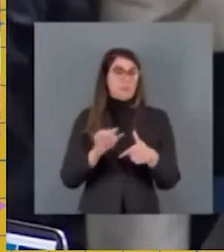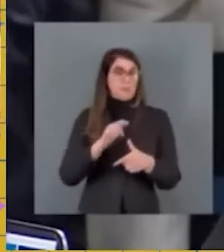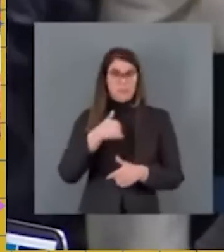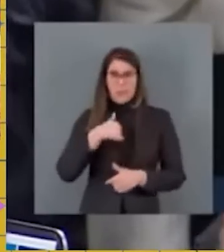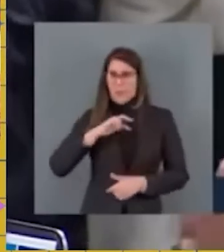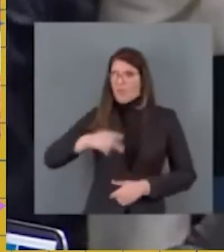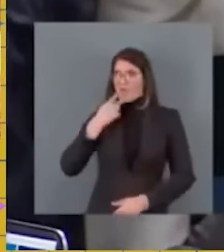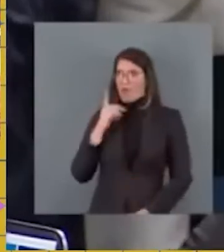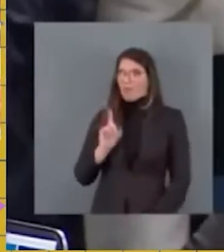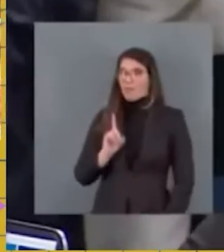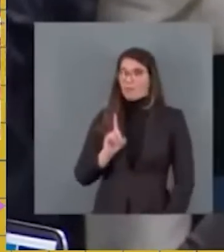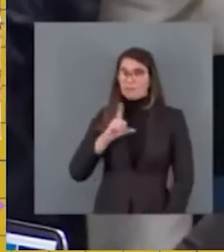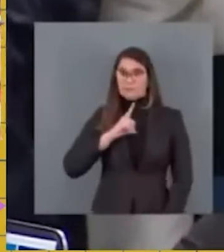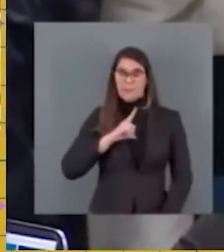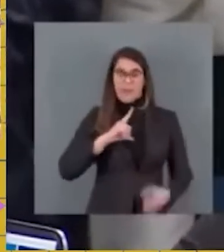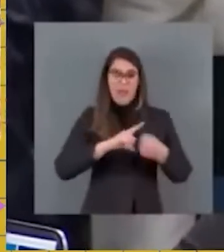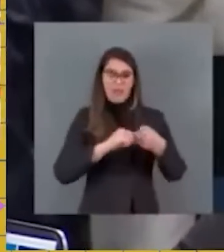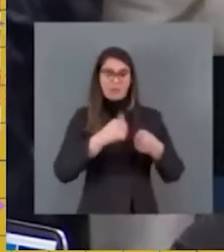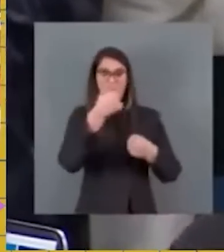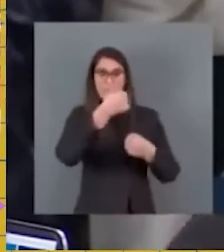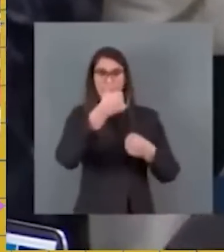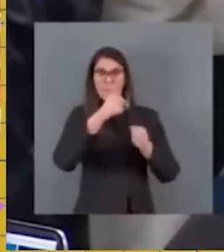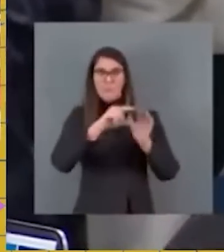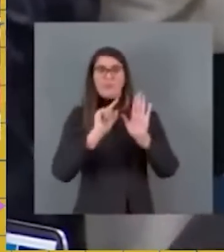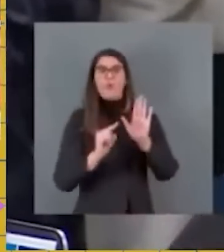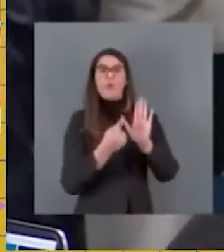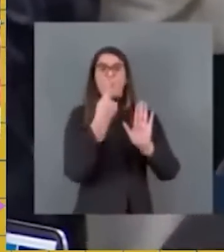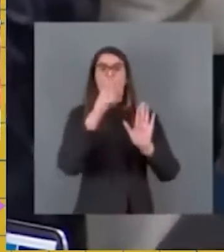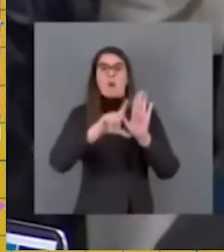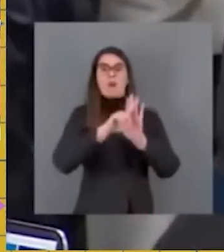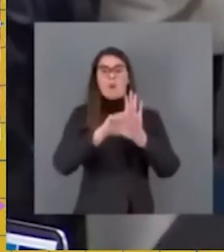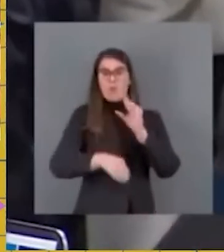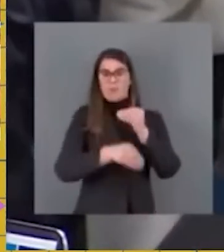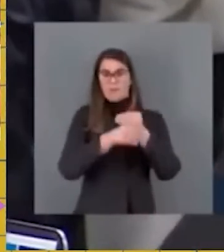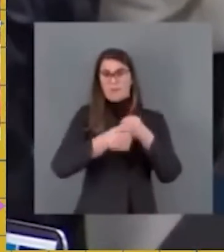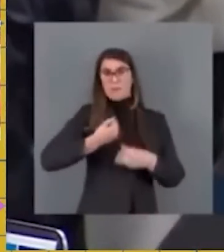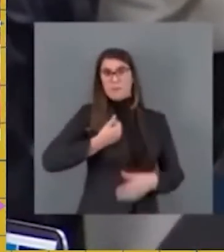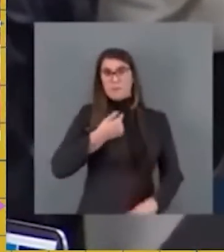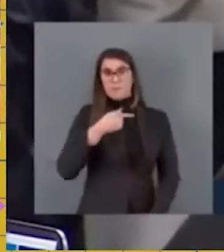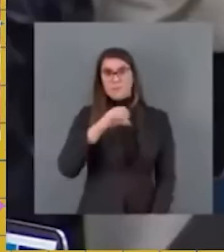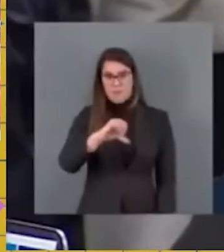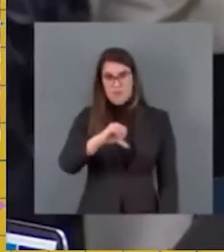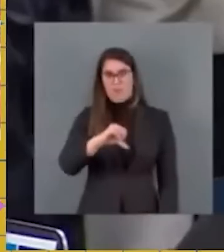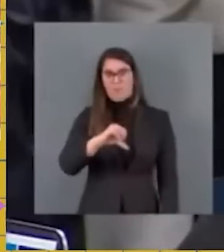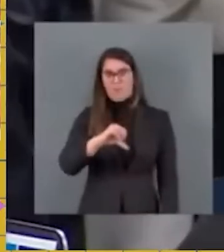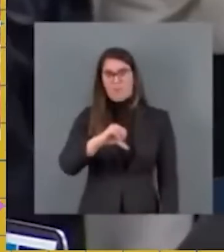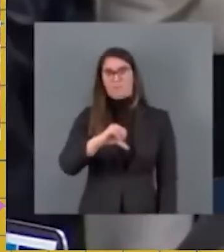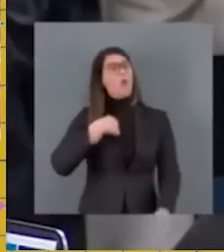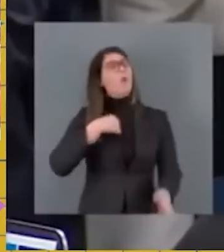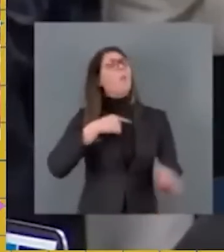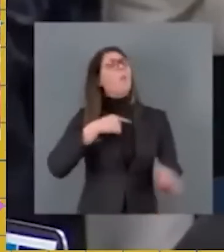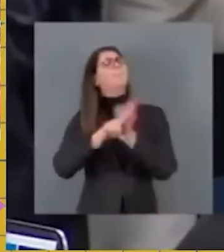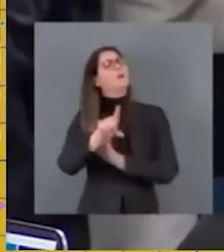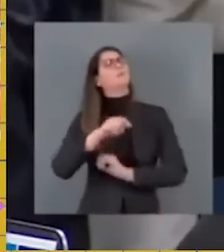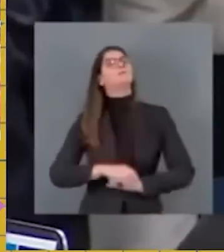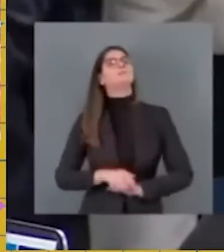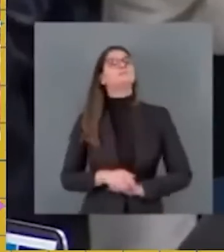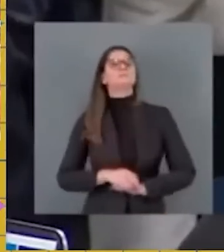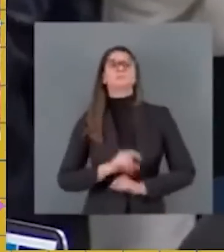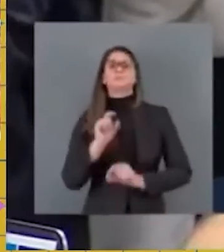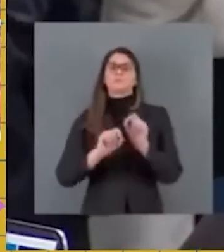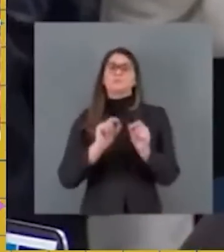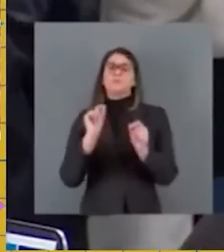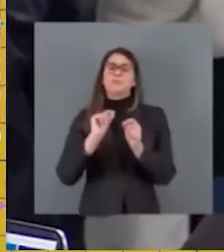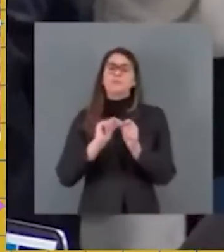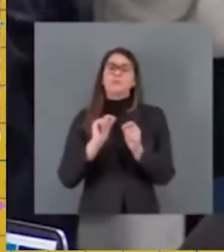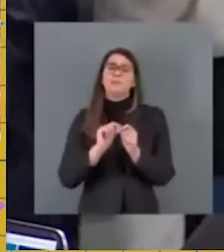eu que tô dizendo isso está no artigo primeiro parágrafo único da lei complementar 79 eu tô perguntando ao Senhor o que tem sido